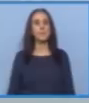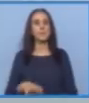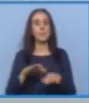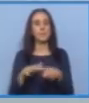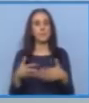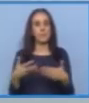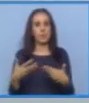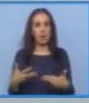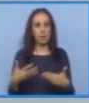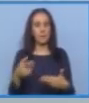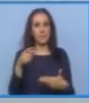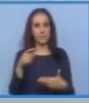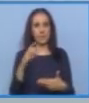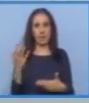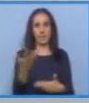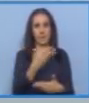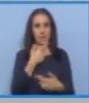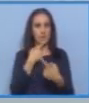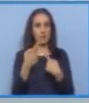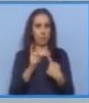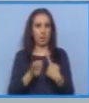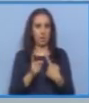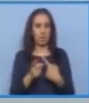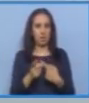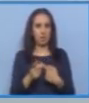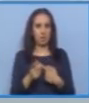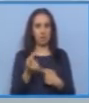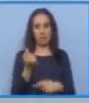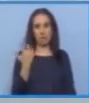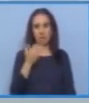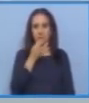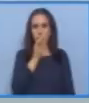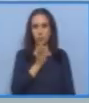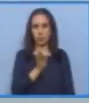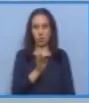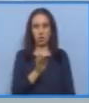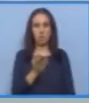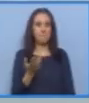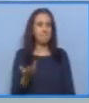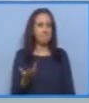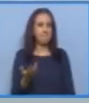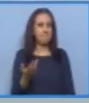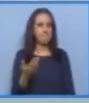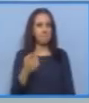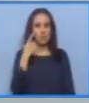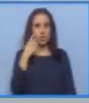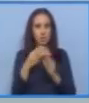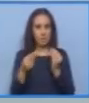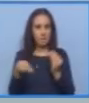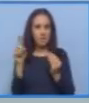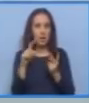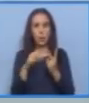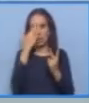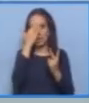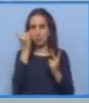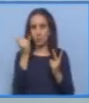Agora, o ambiente é esse do diálogo que há pouco já falámos e não sei se irá parar ao Japão ou ao